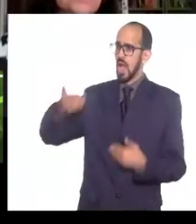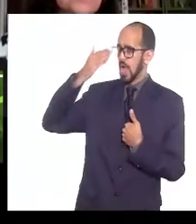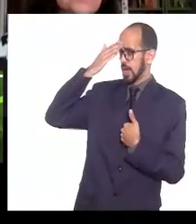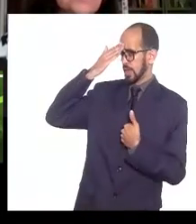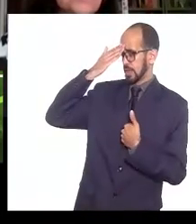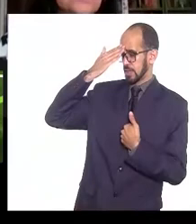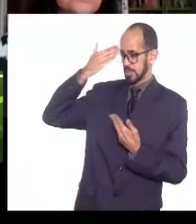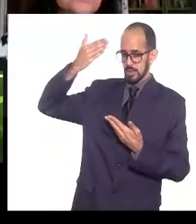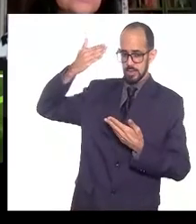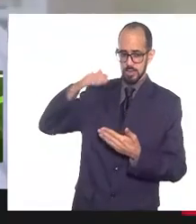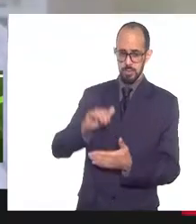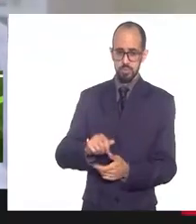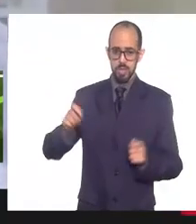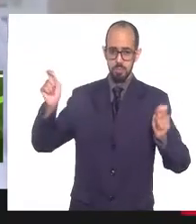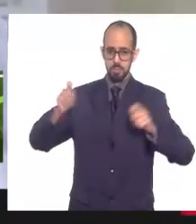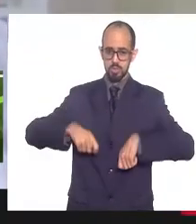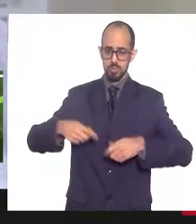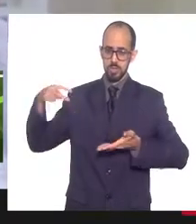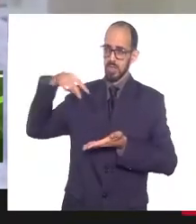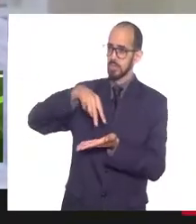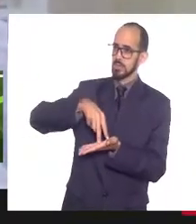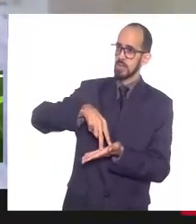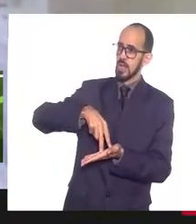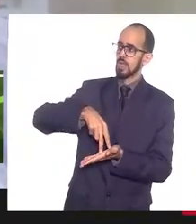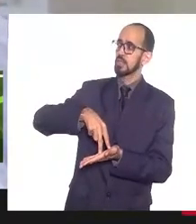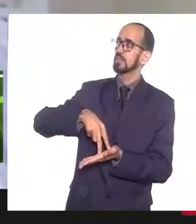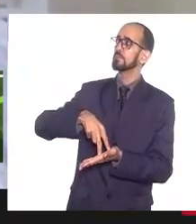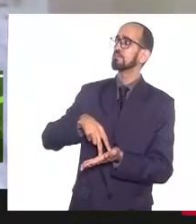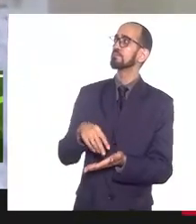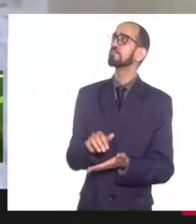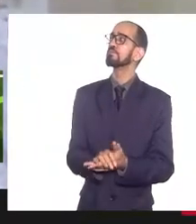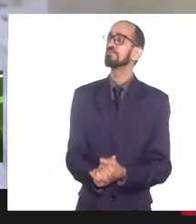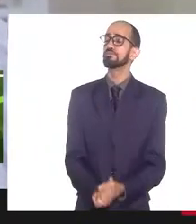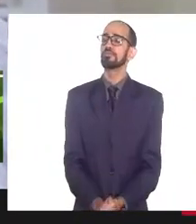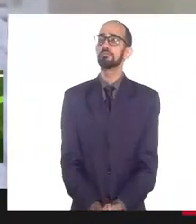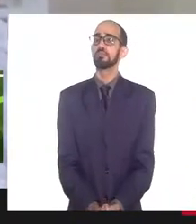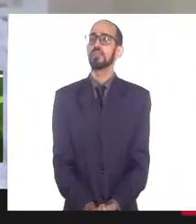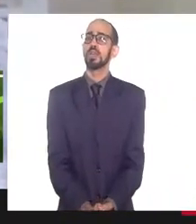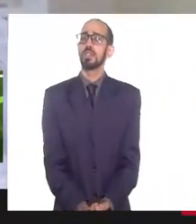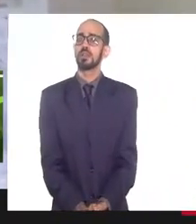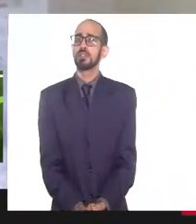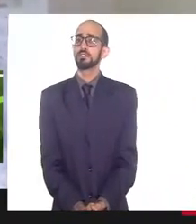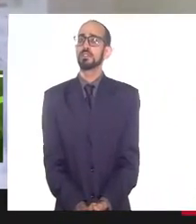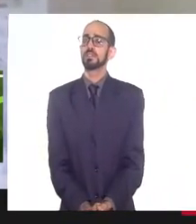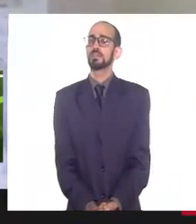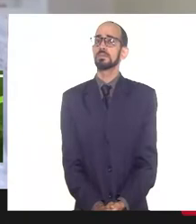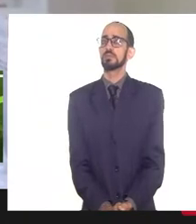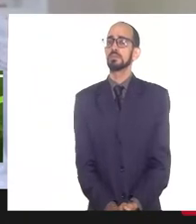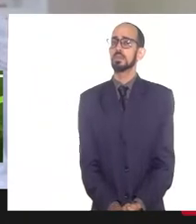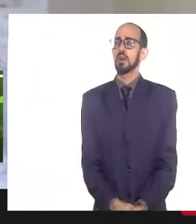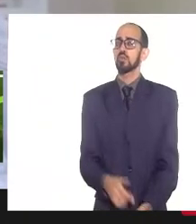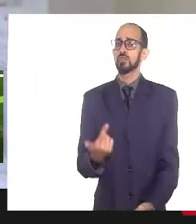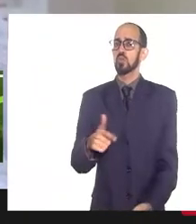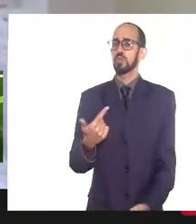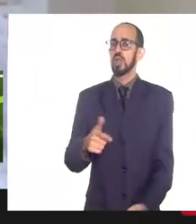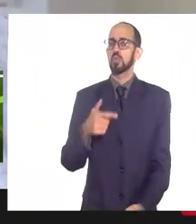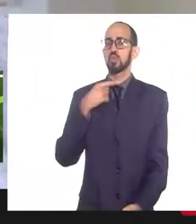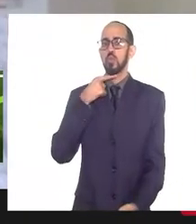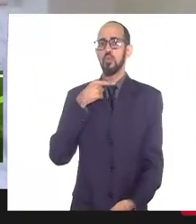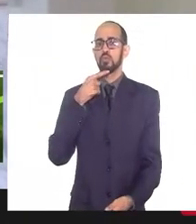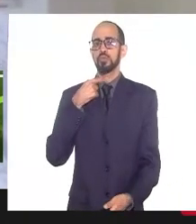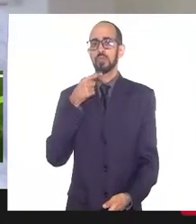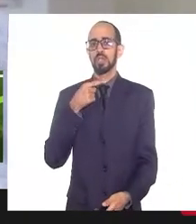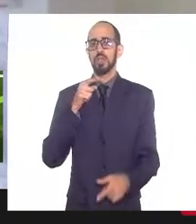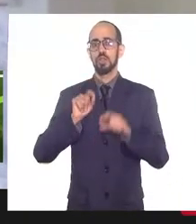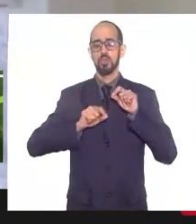Agradecemos a possibilidade de estarmos aqui, né? E, sem dúvida alguma,